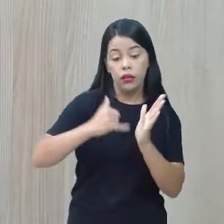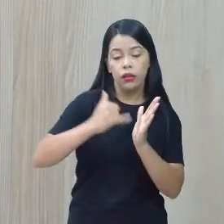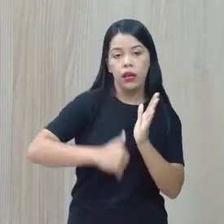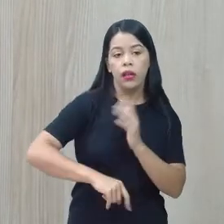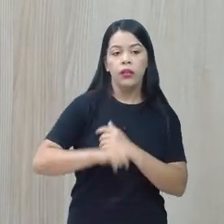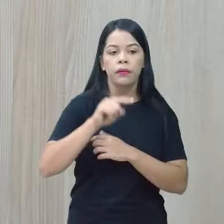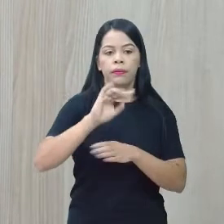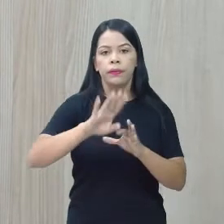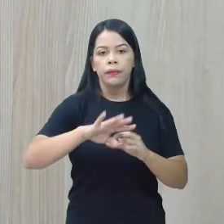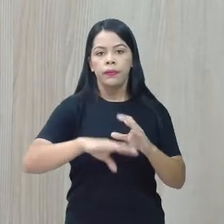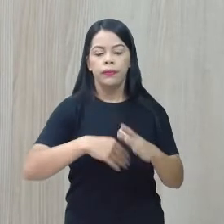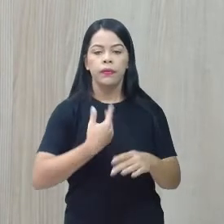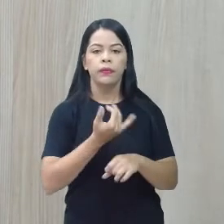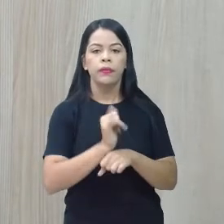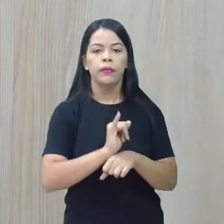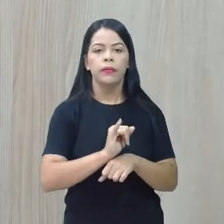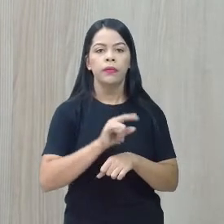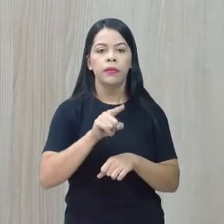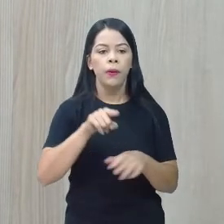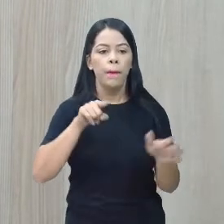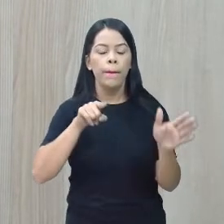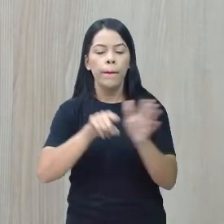tá? Ela perguntou se poderia ser